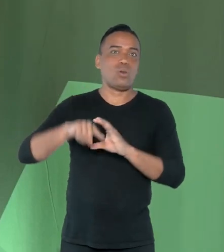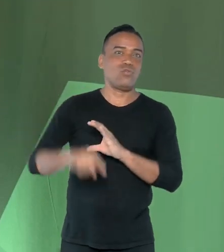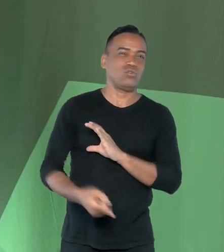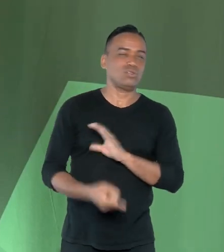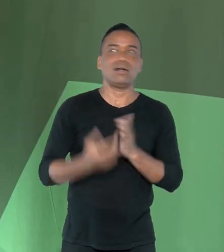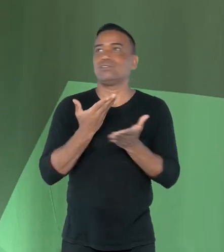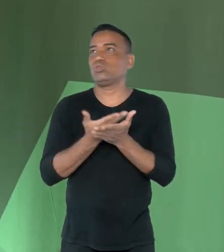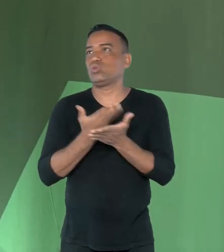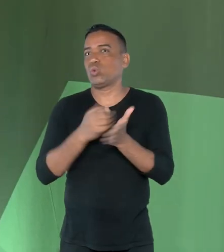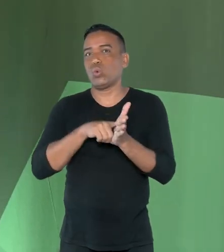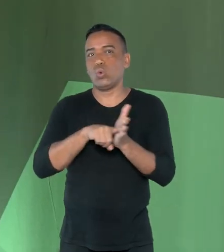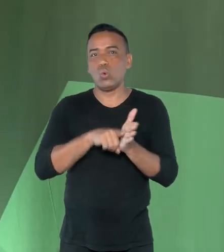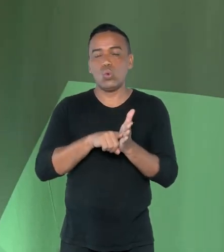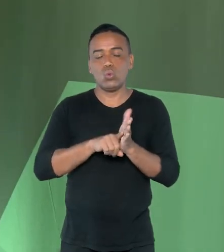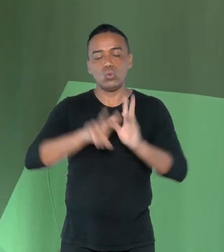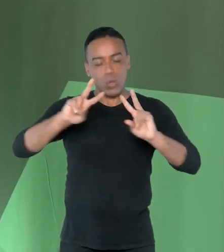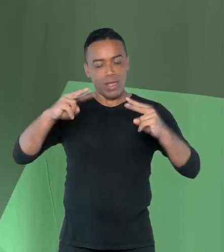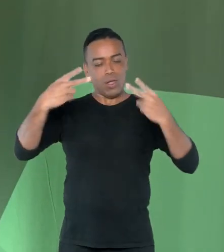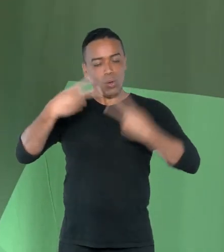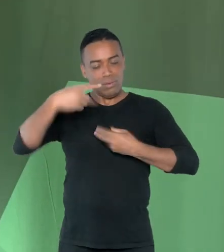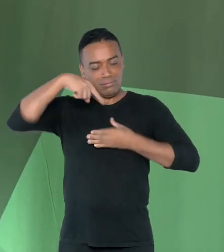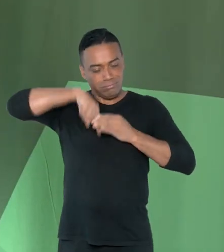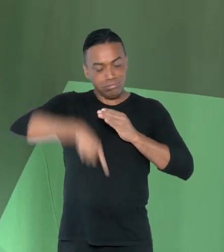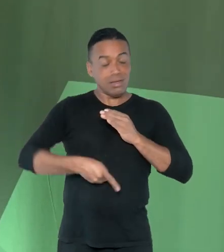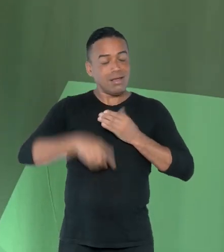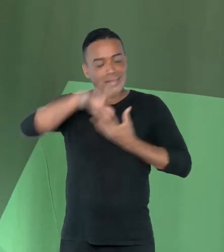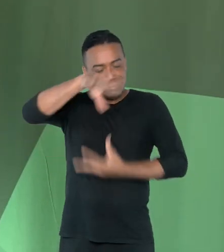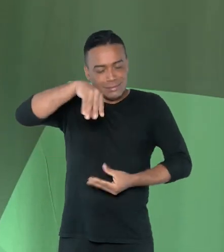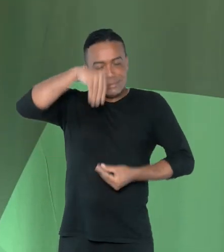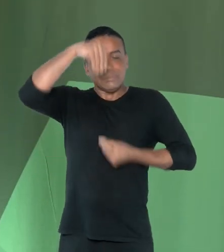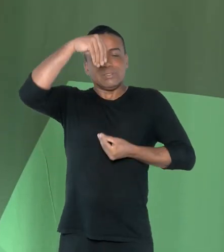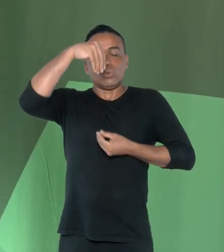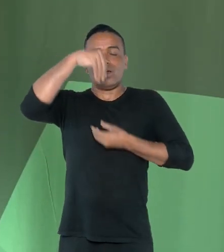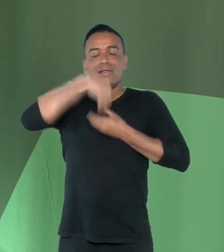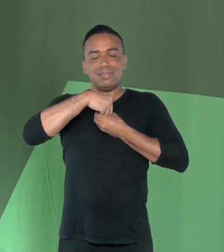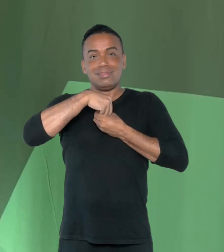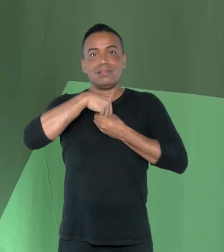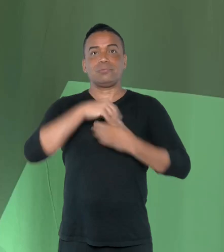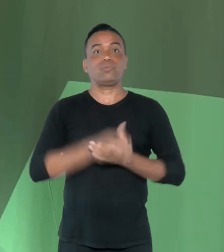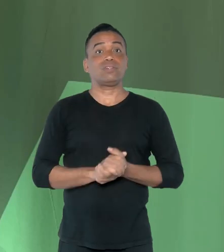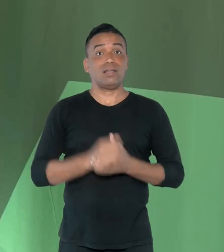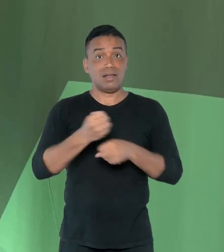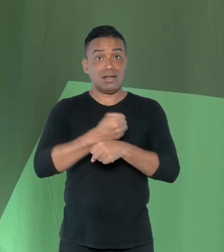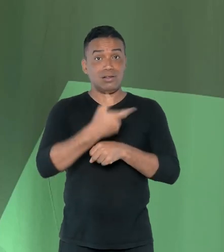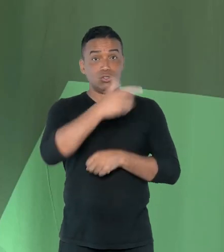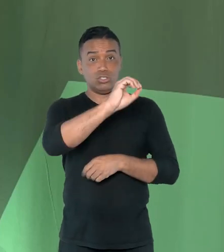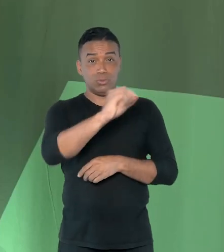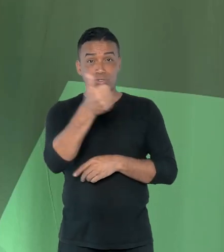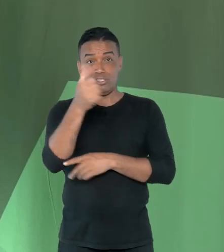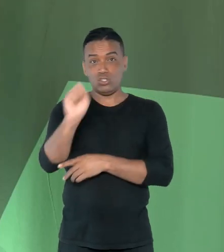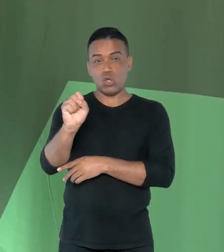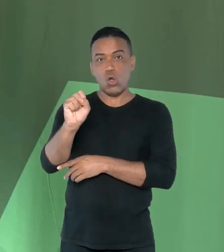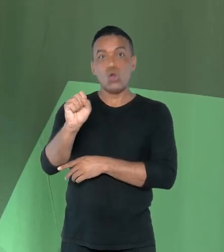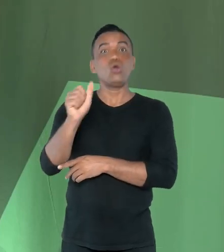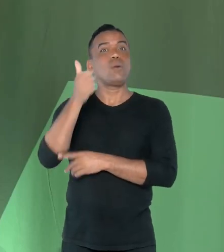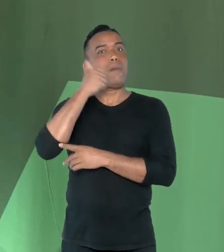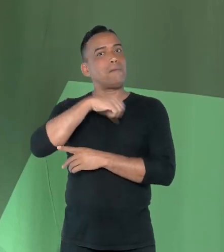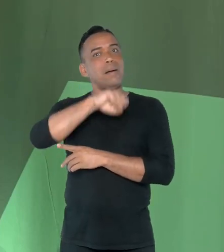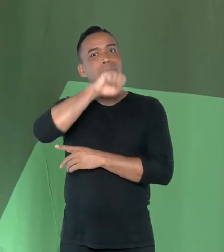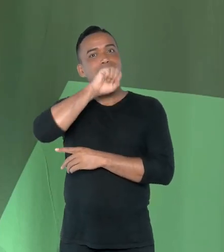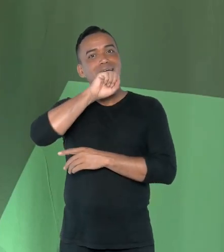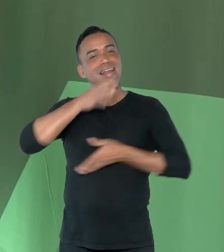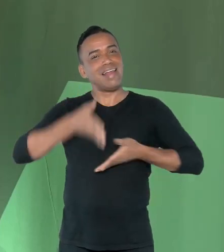nos estudos sobre autoconhecimento e espiritualidade. Em 2018, tornou-se mãe e passou a ler vários